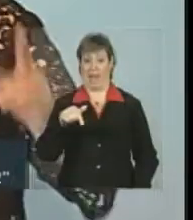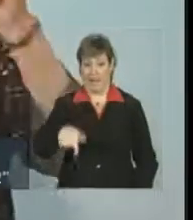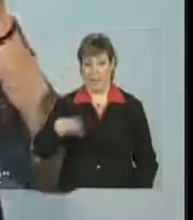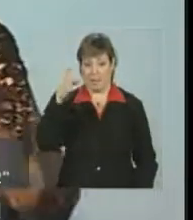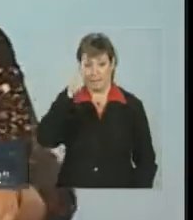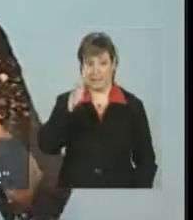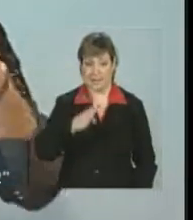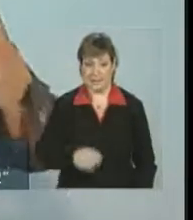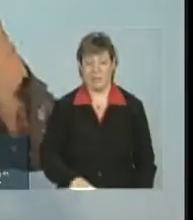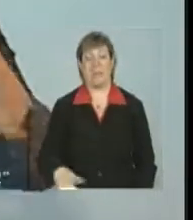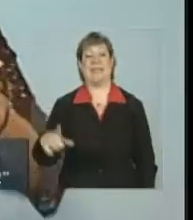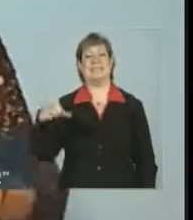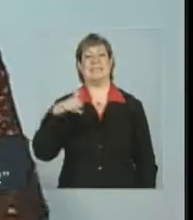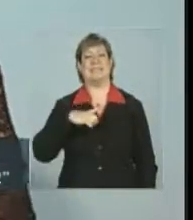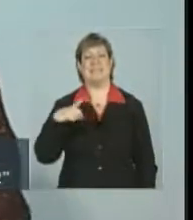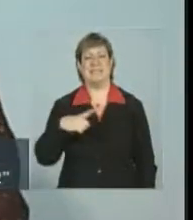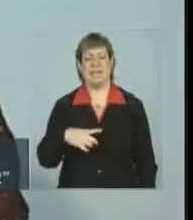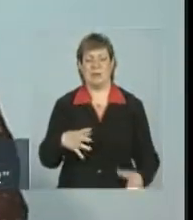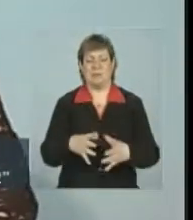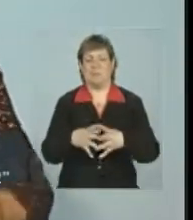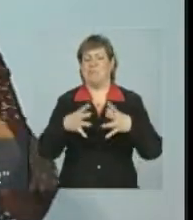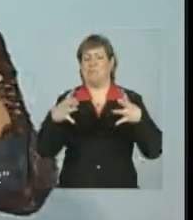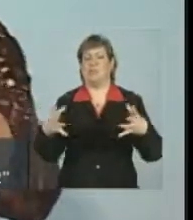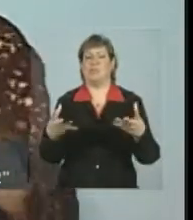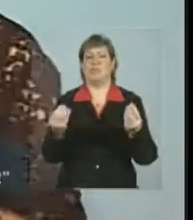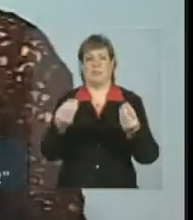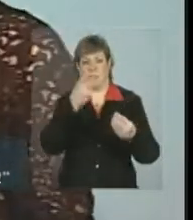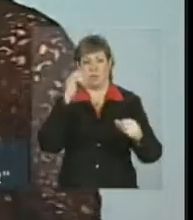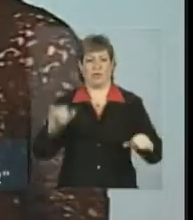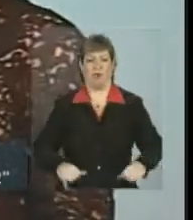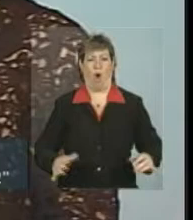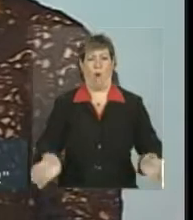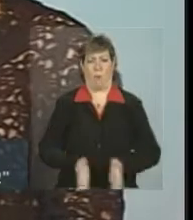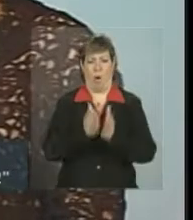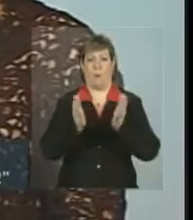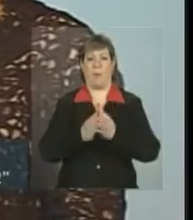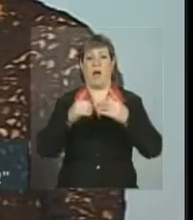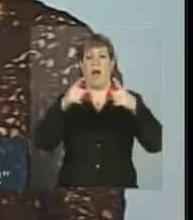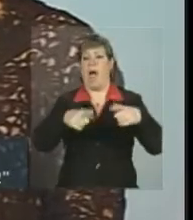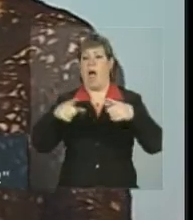Brasil tem uma concentração de pobreza em algumas regiões.